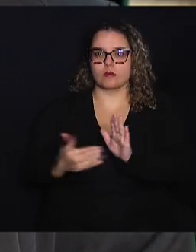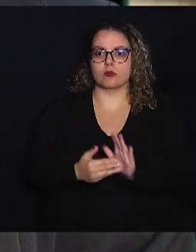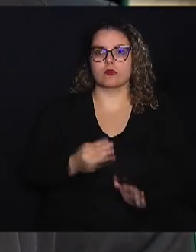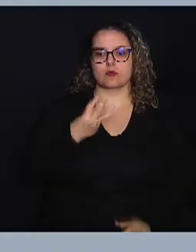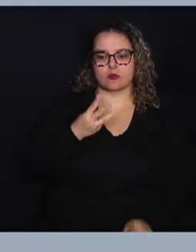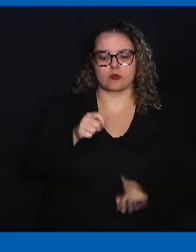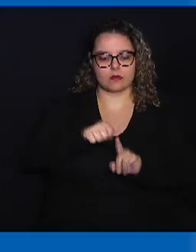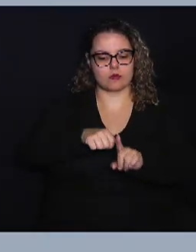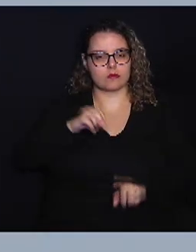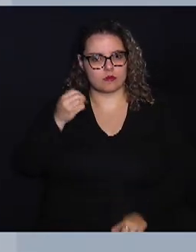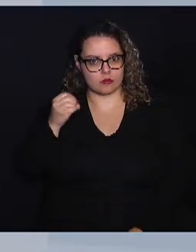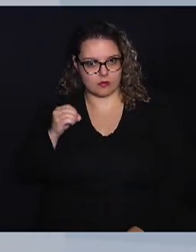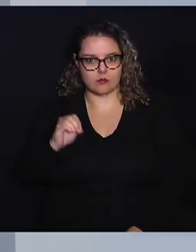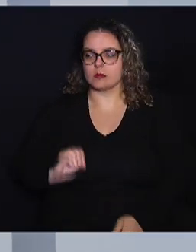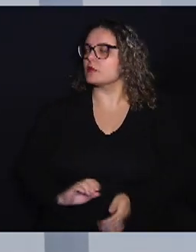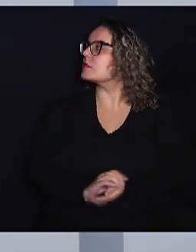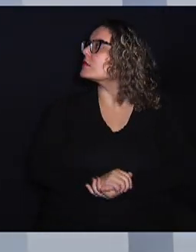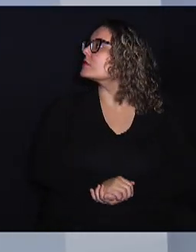de outubro.